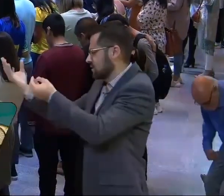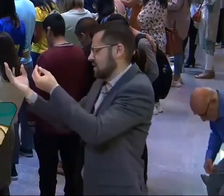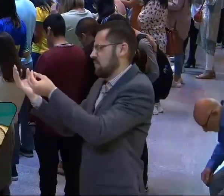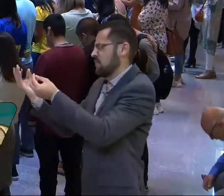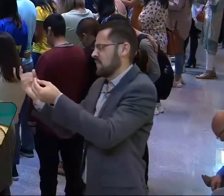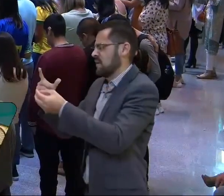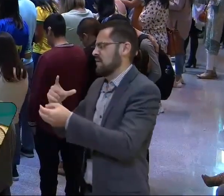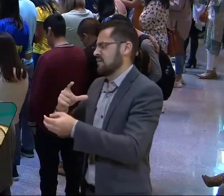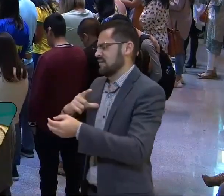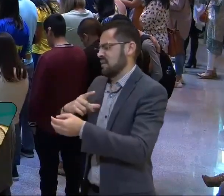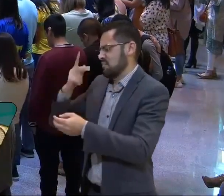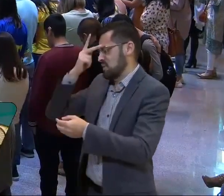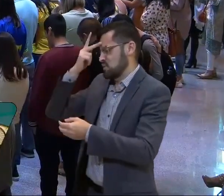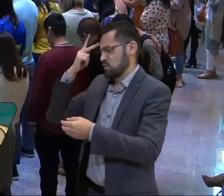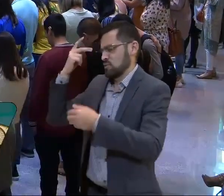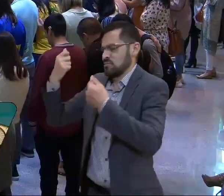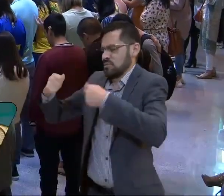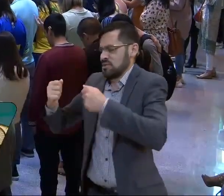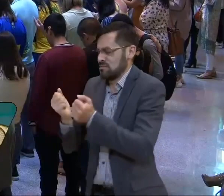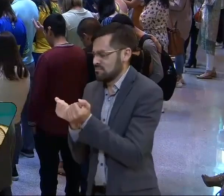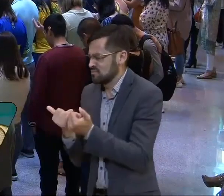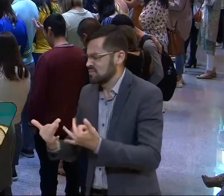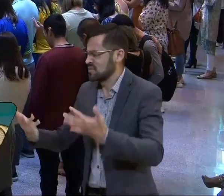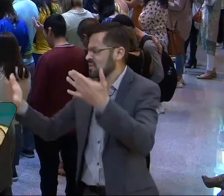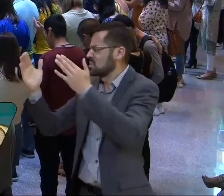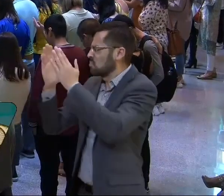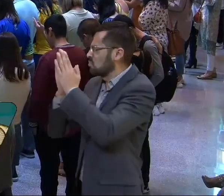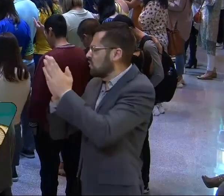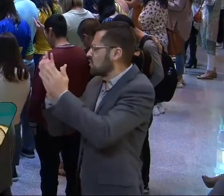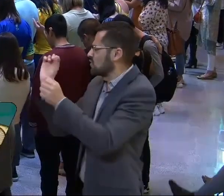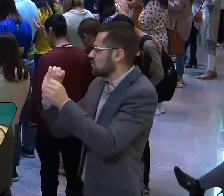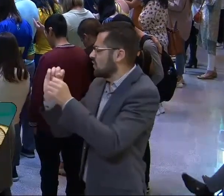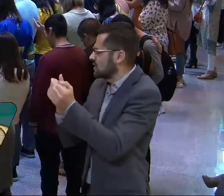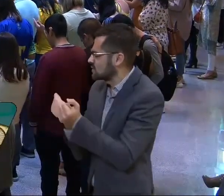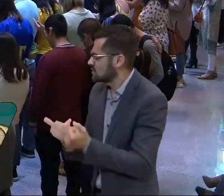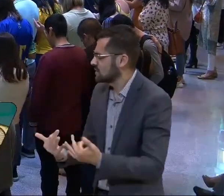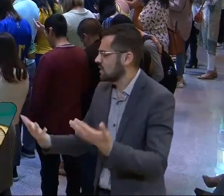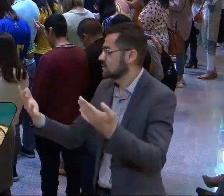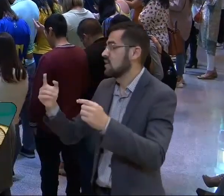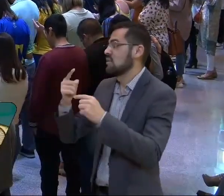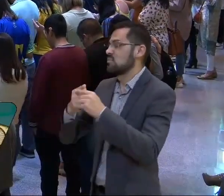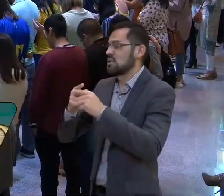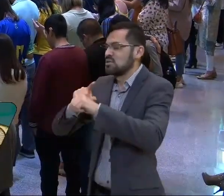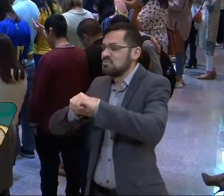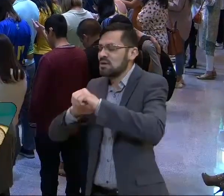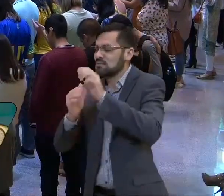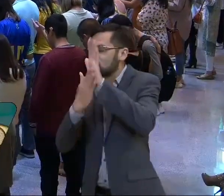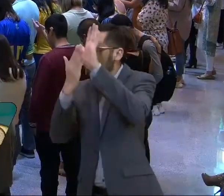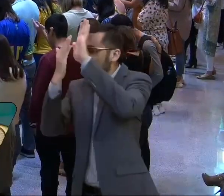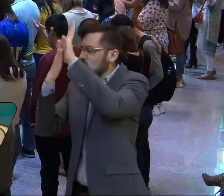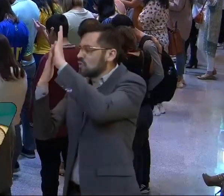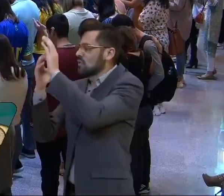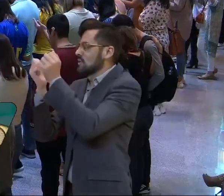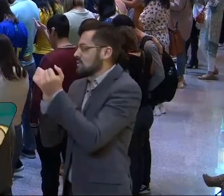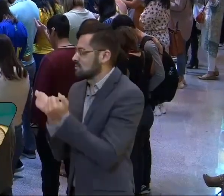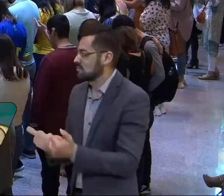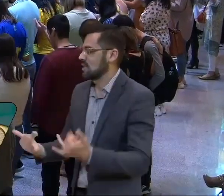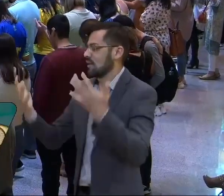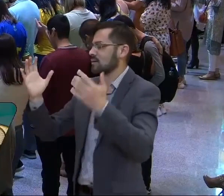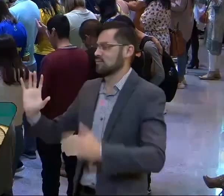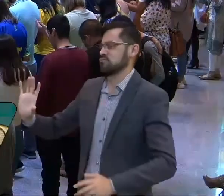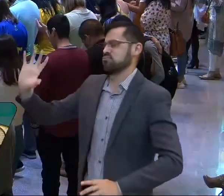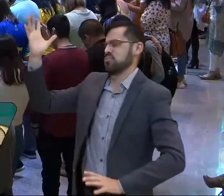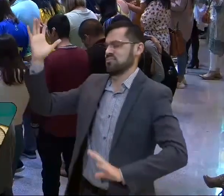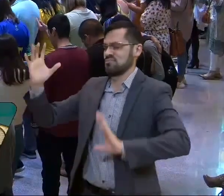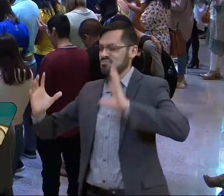Alguns precisam de milagres. Faz milagres, Pai, porque é no meio do louvor que esses milagres acontecem.